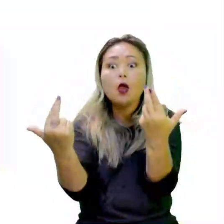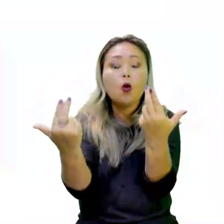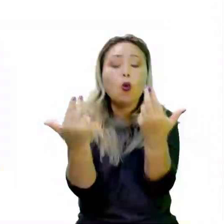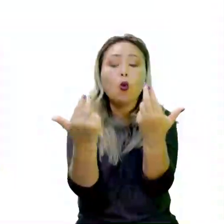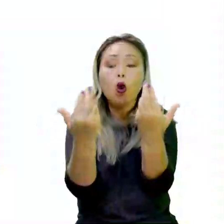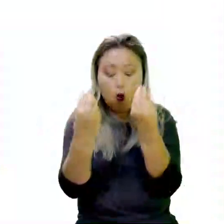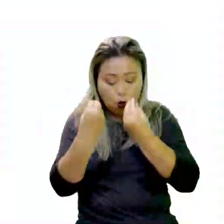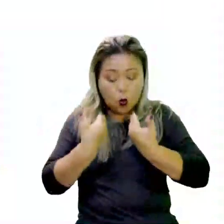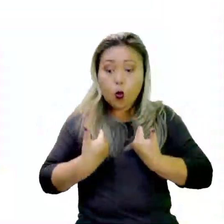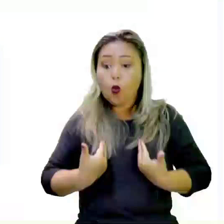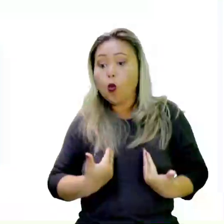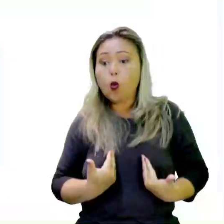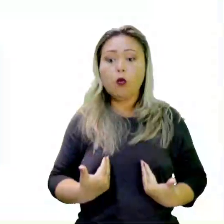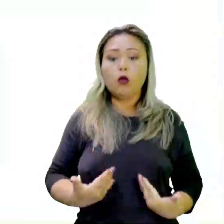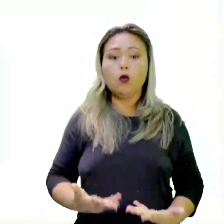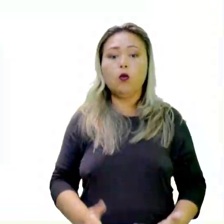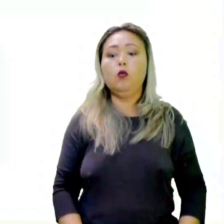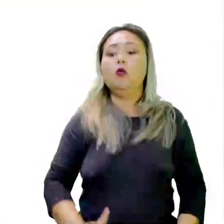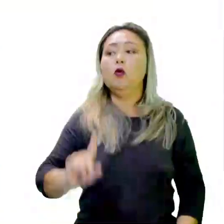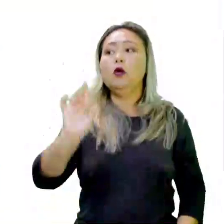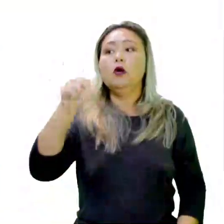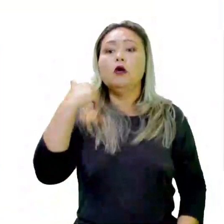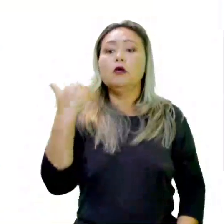forma dos corpos. Temos aí